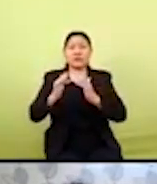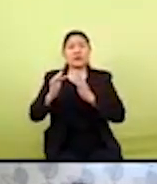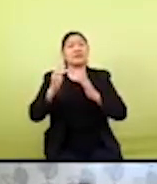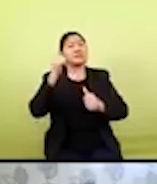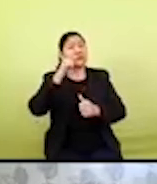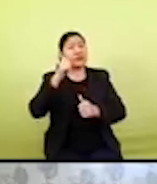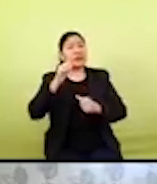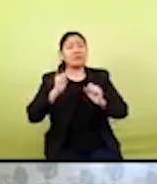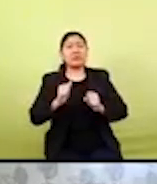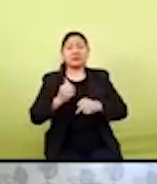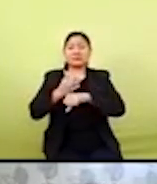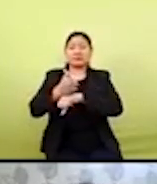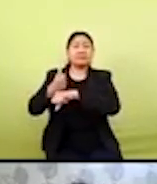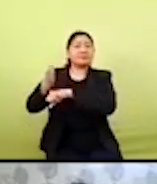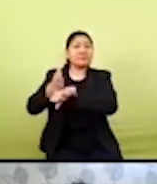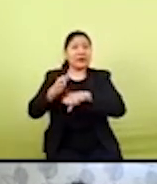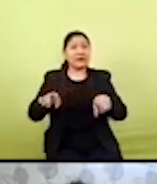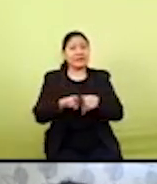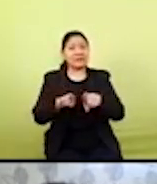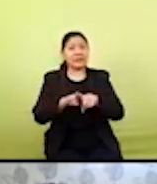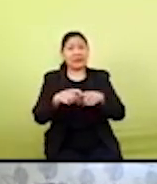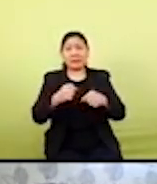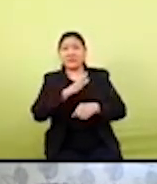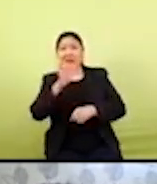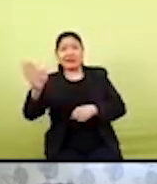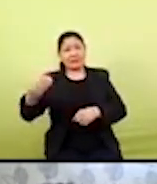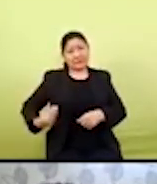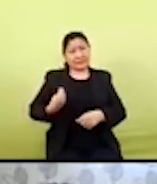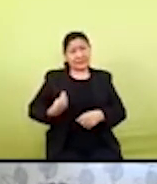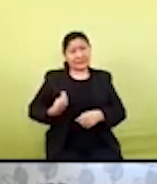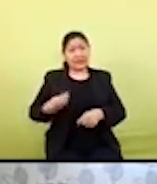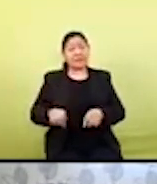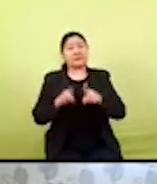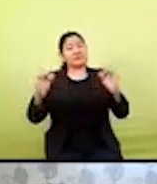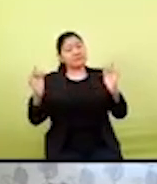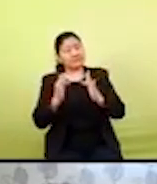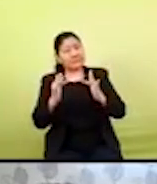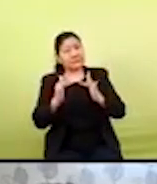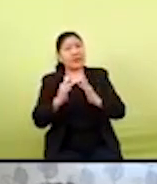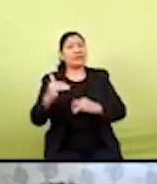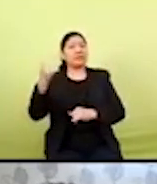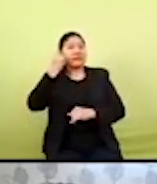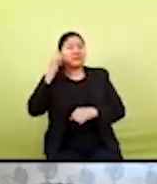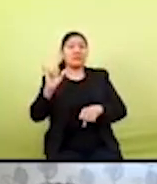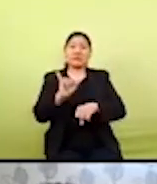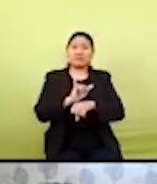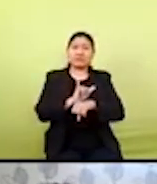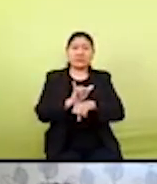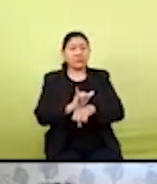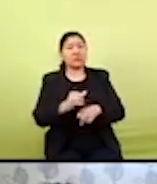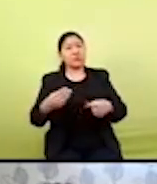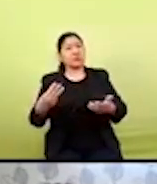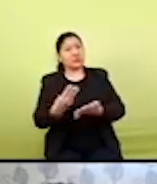possam acessar sem precisar ir presencialmente até o serviço, né? A Casa da Mulher Brasileira, acho que todo mundo sabe,